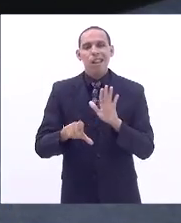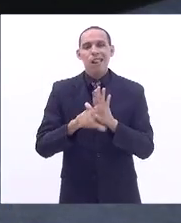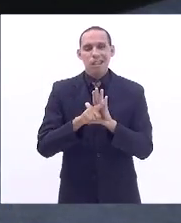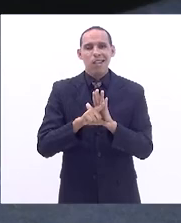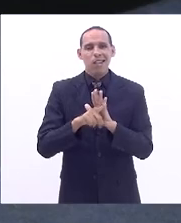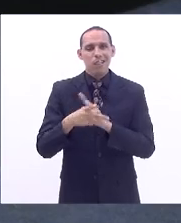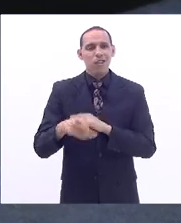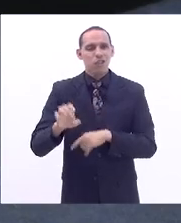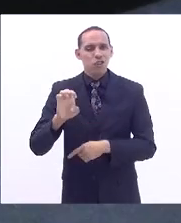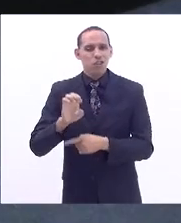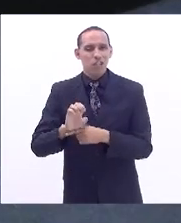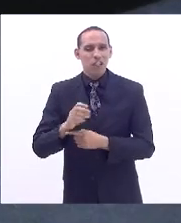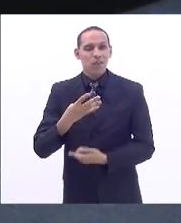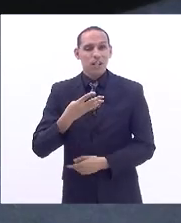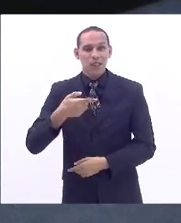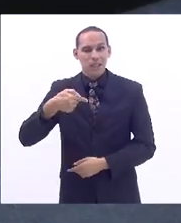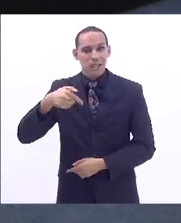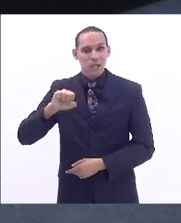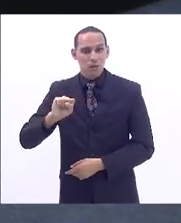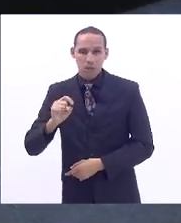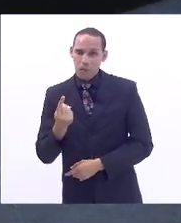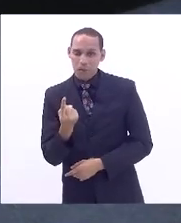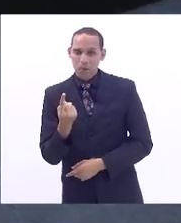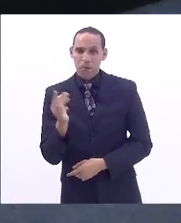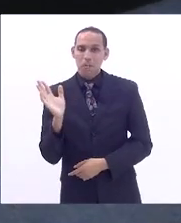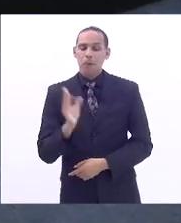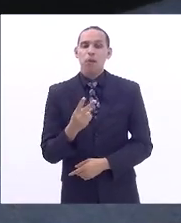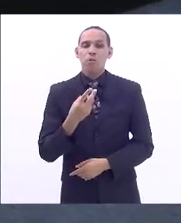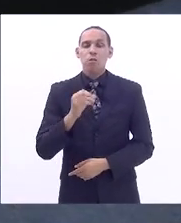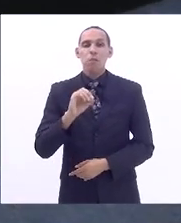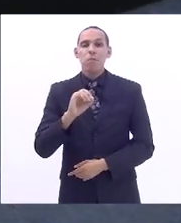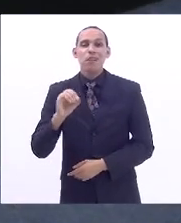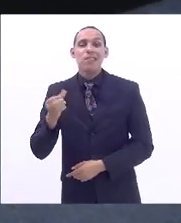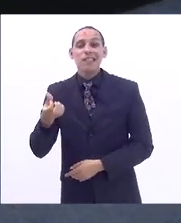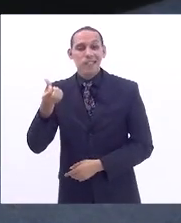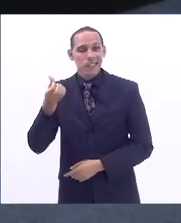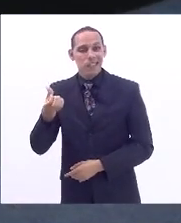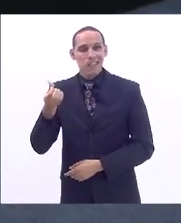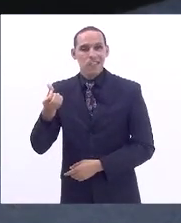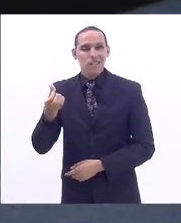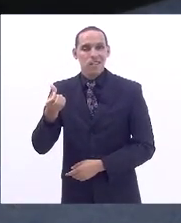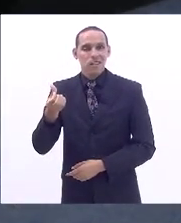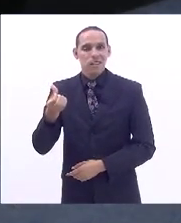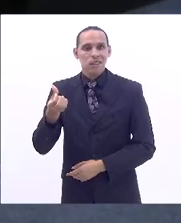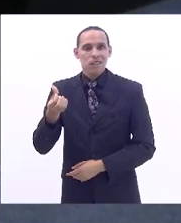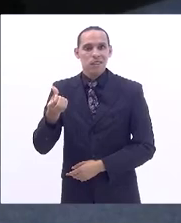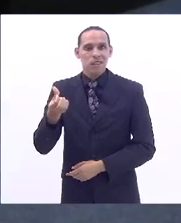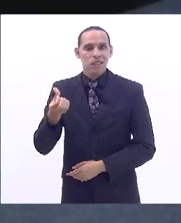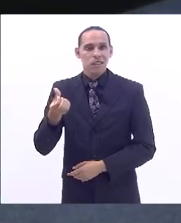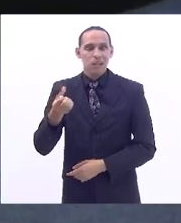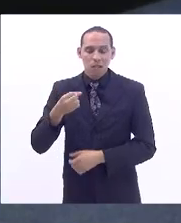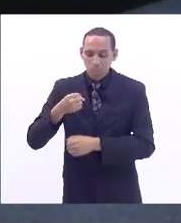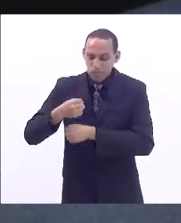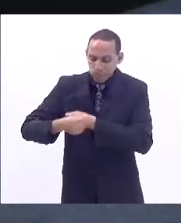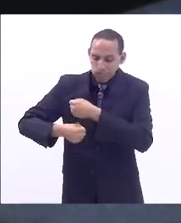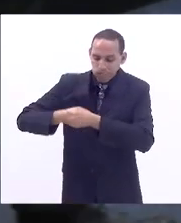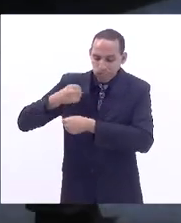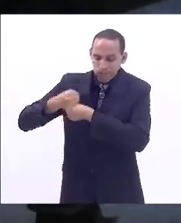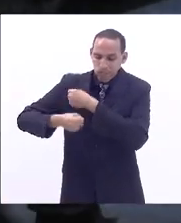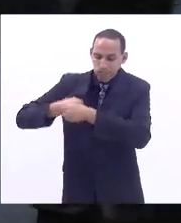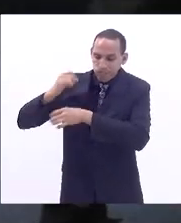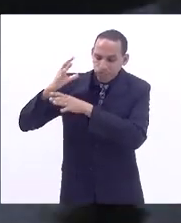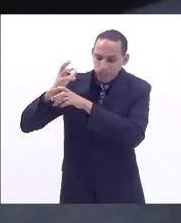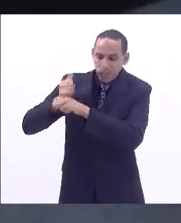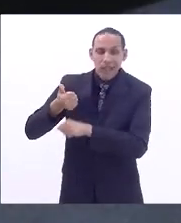estadual 4781 de 2006 já se vão